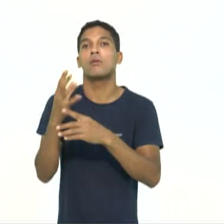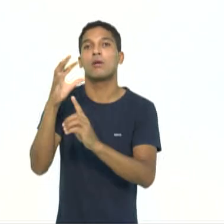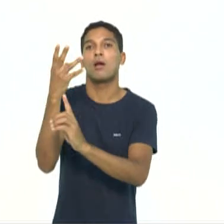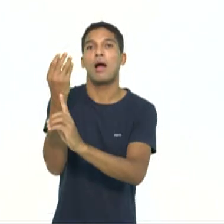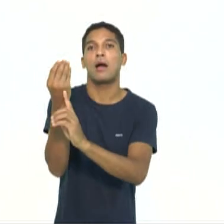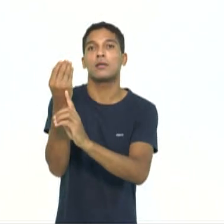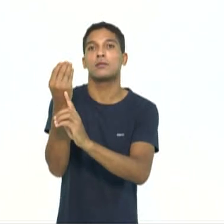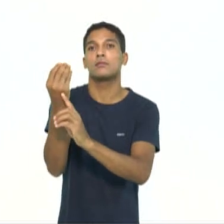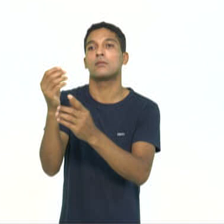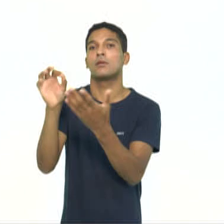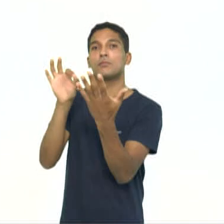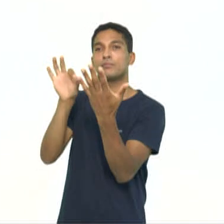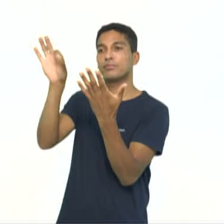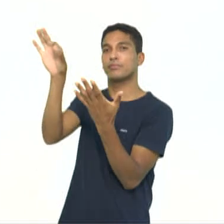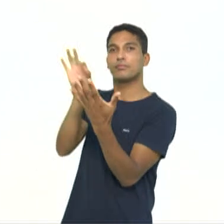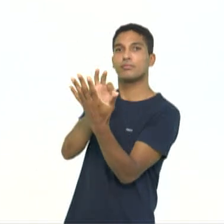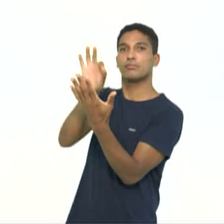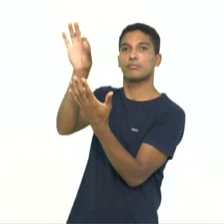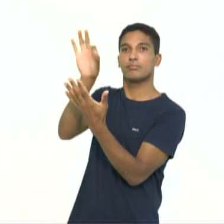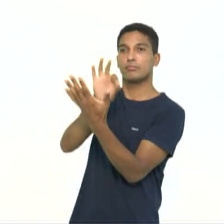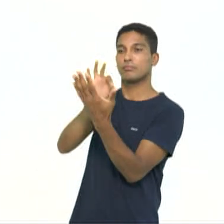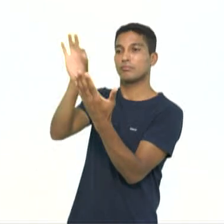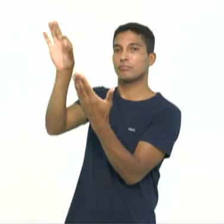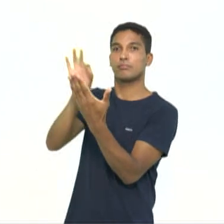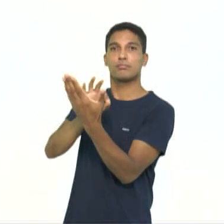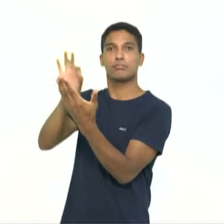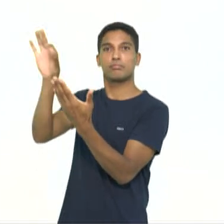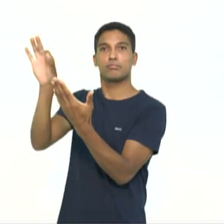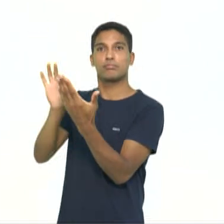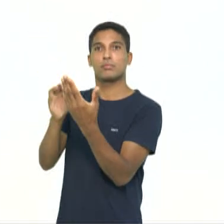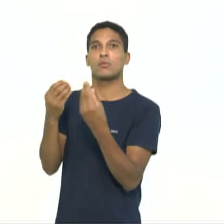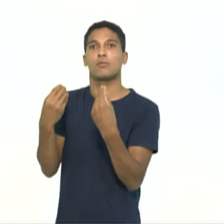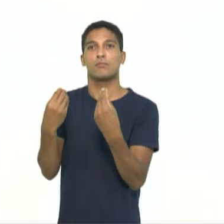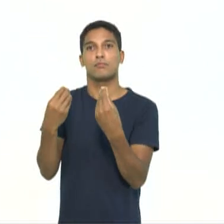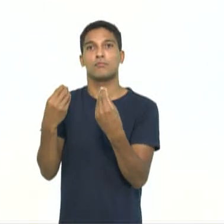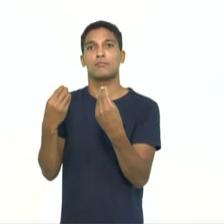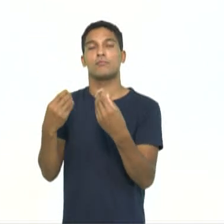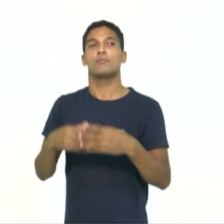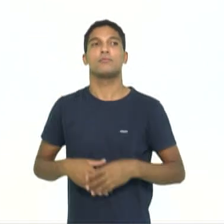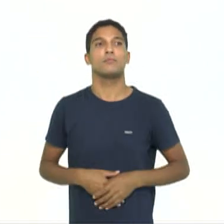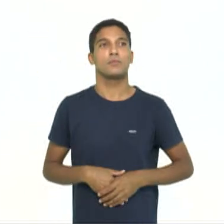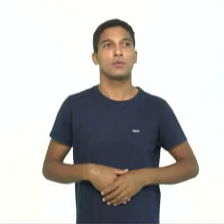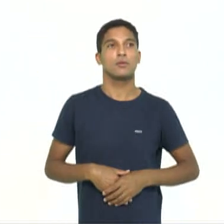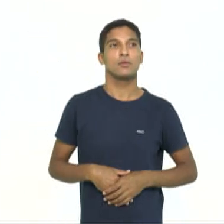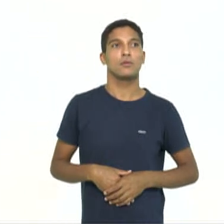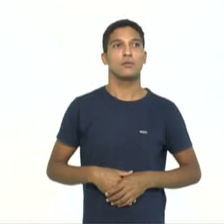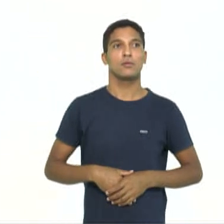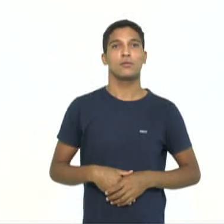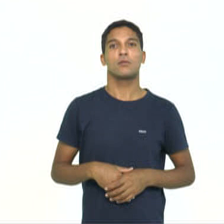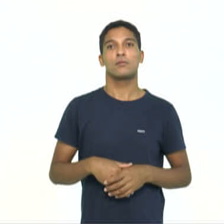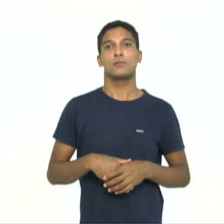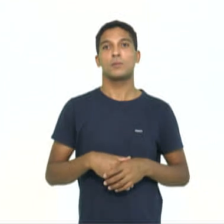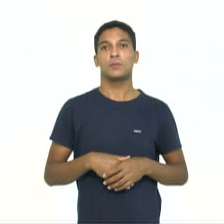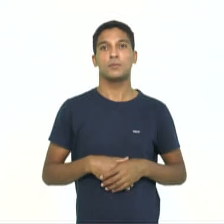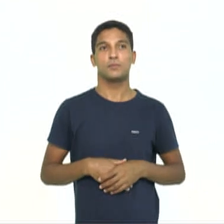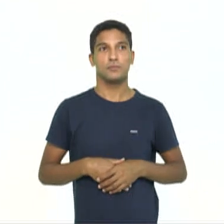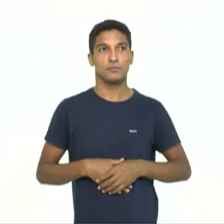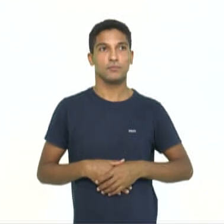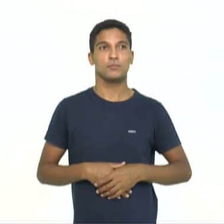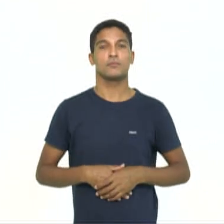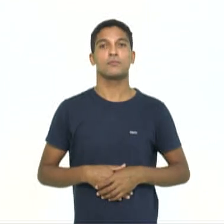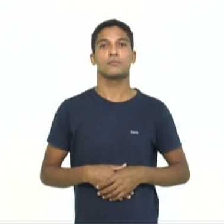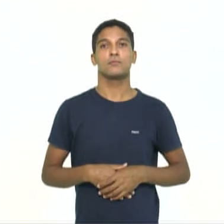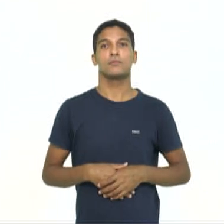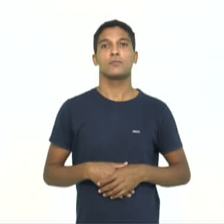de forma bem humorada a dificuldade que encontramos hoje para emitir uma opinião, julgar ou mesmo fazer uma crítica das obras de arte nas